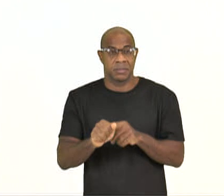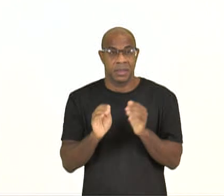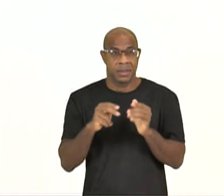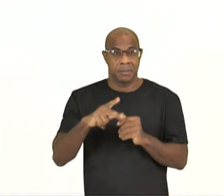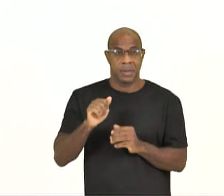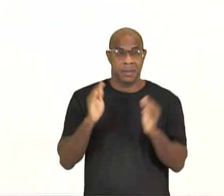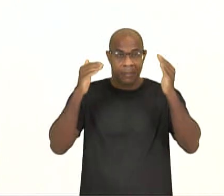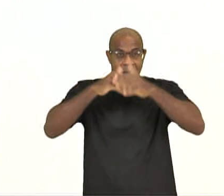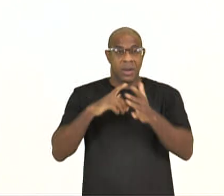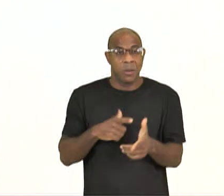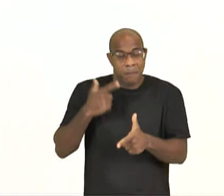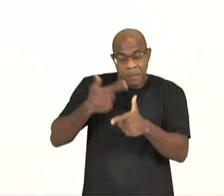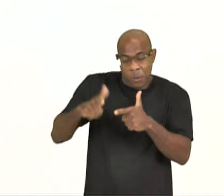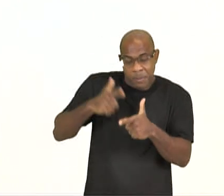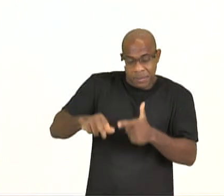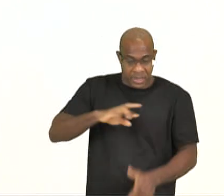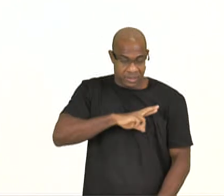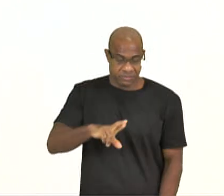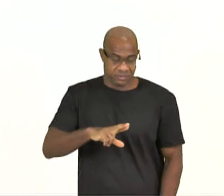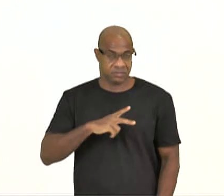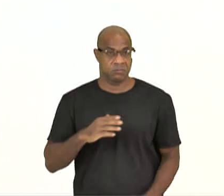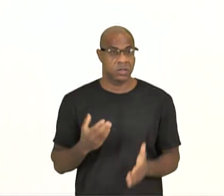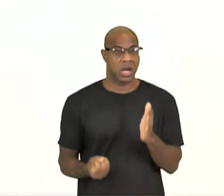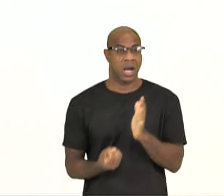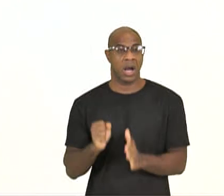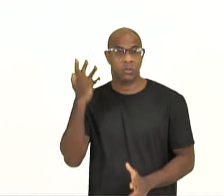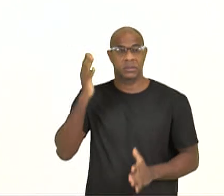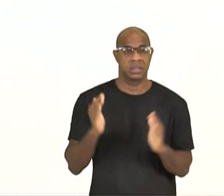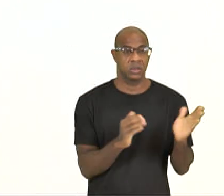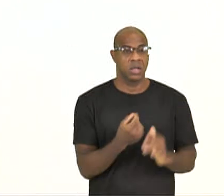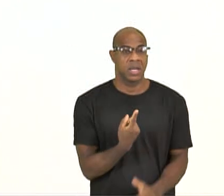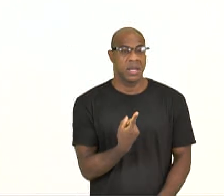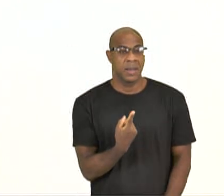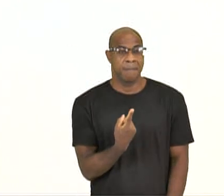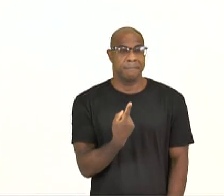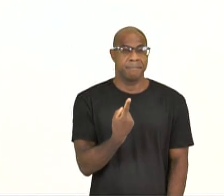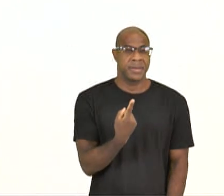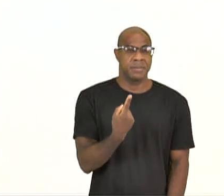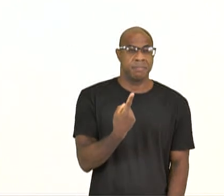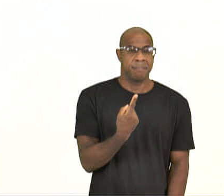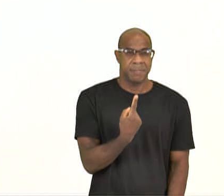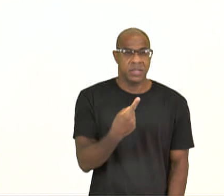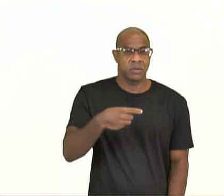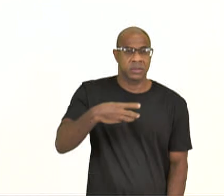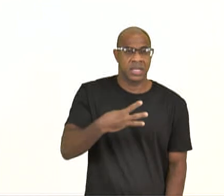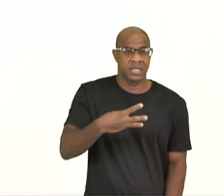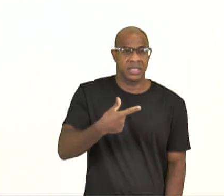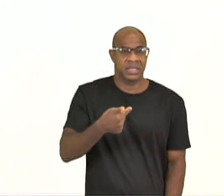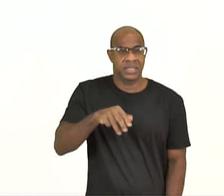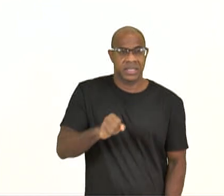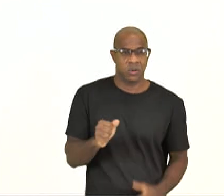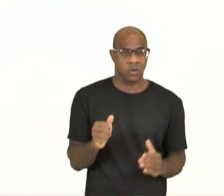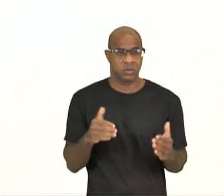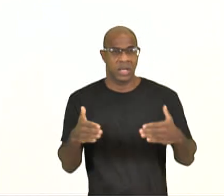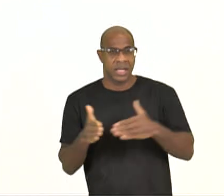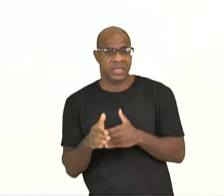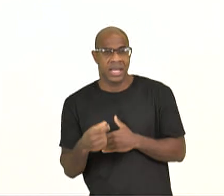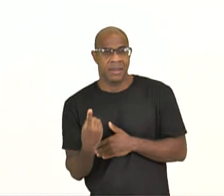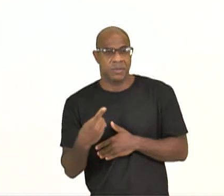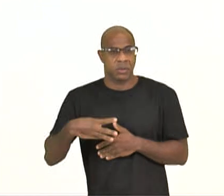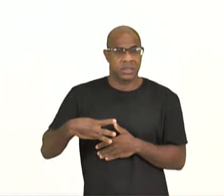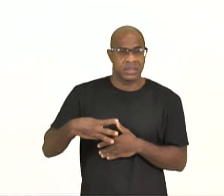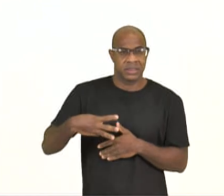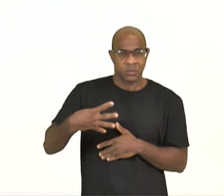religiosa que ocorreu entre os anos de 1378 e 1417. A gente está no Renascimento aí, mas